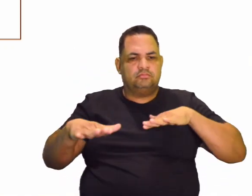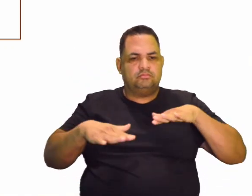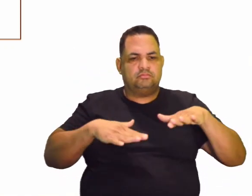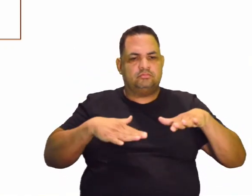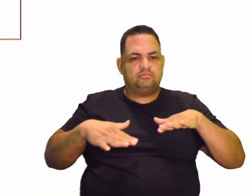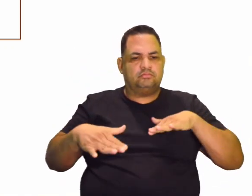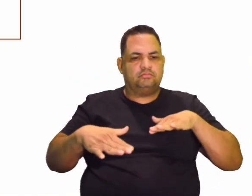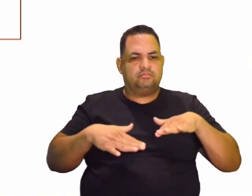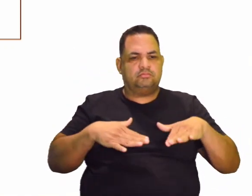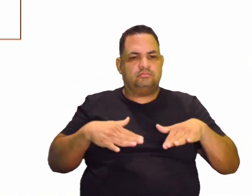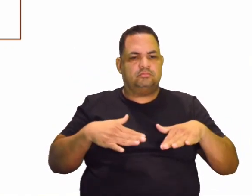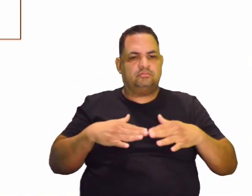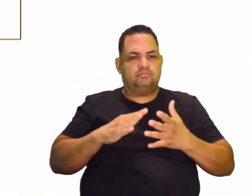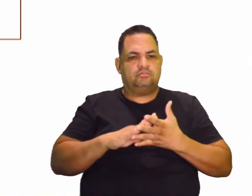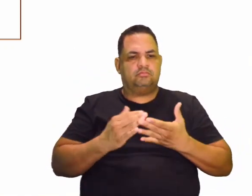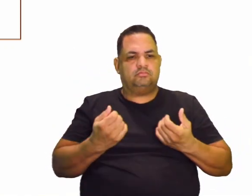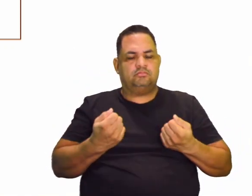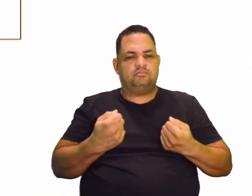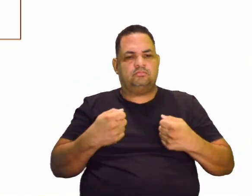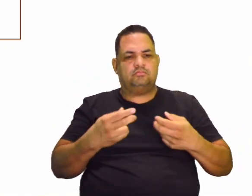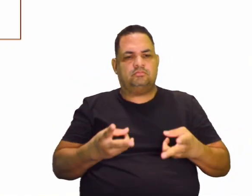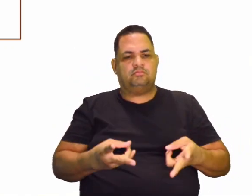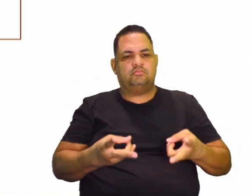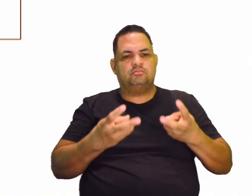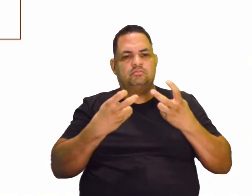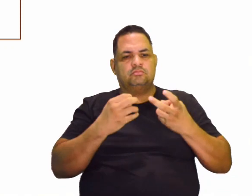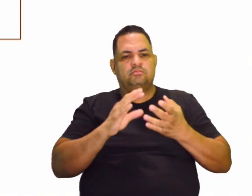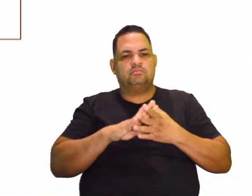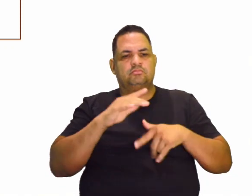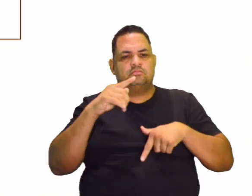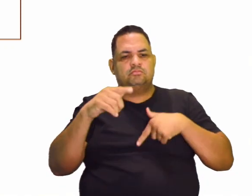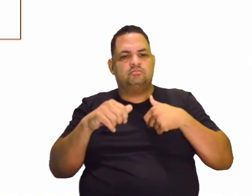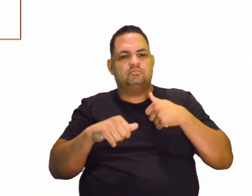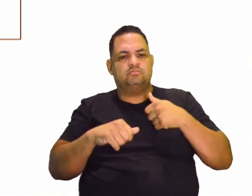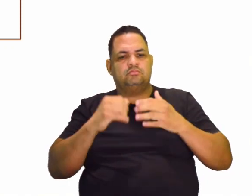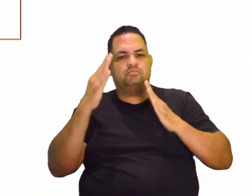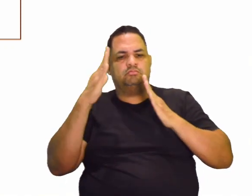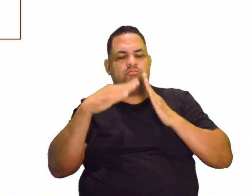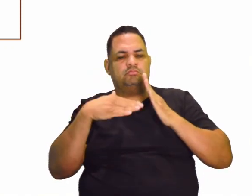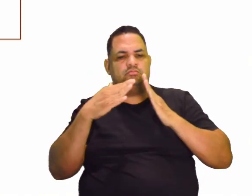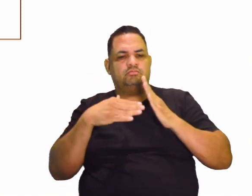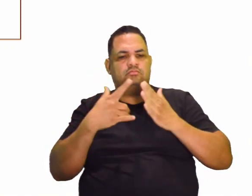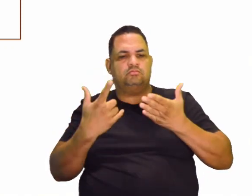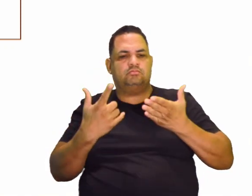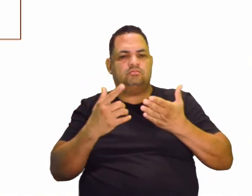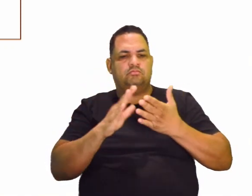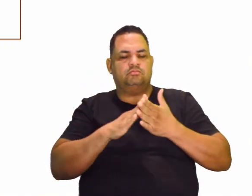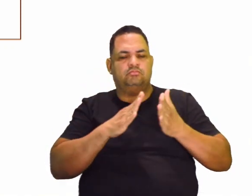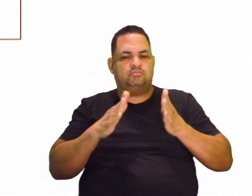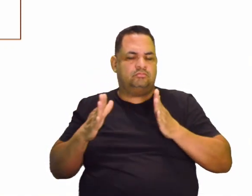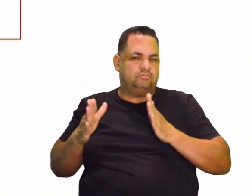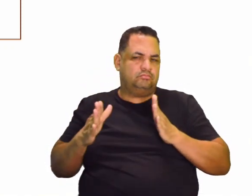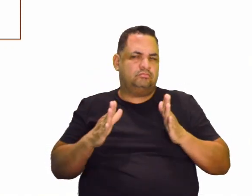movimentos. Nós podemos perceber que é uma obra que foi produzida não no